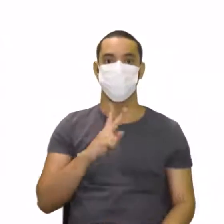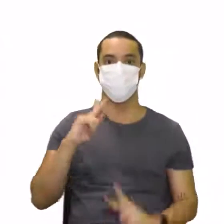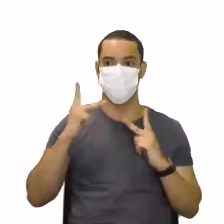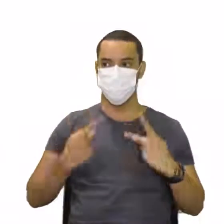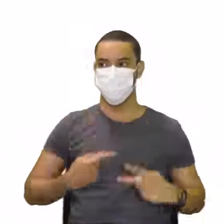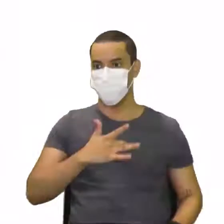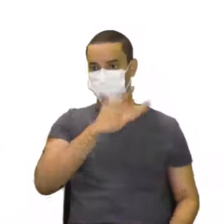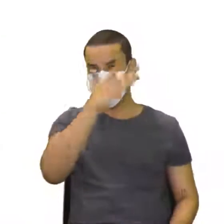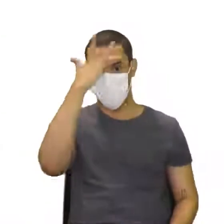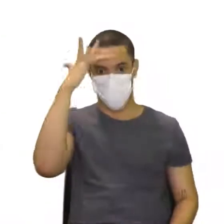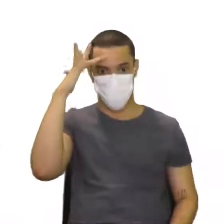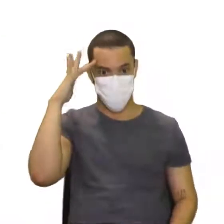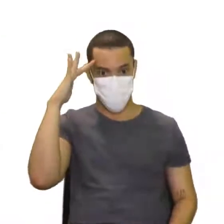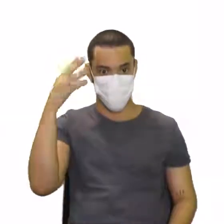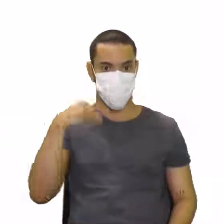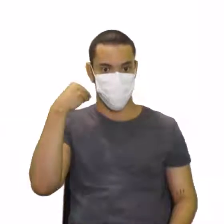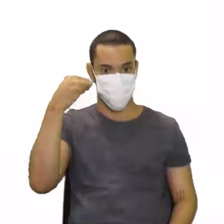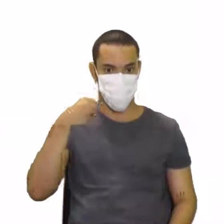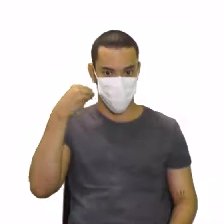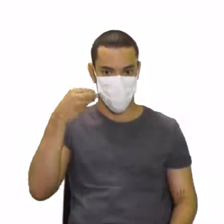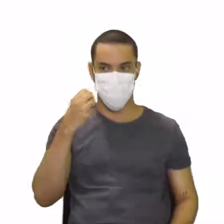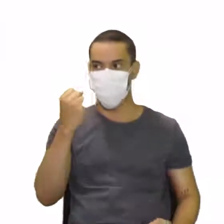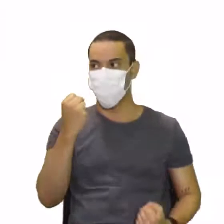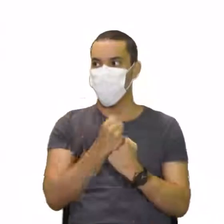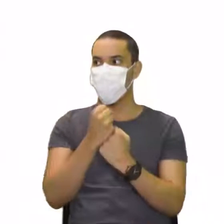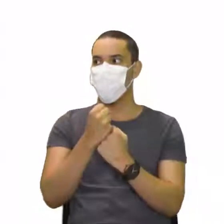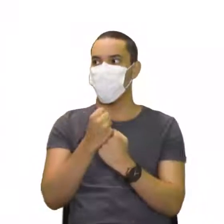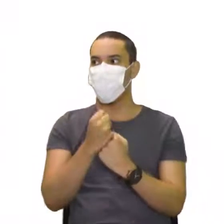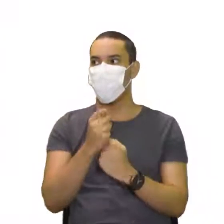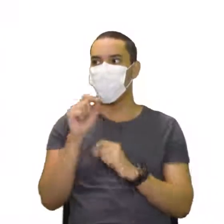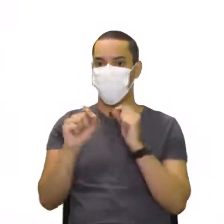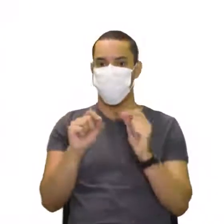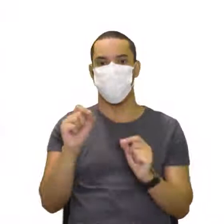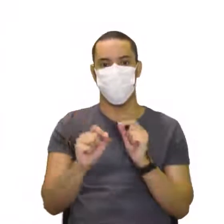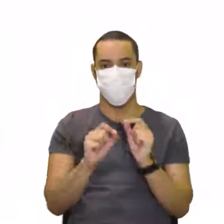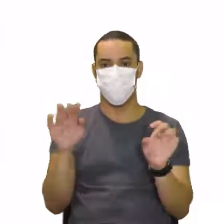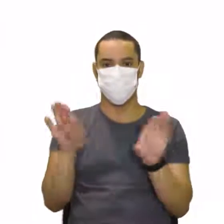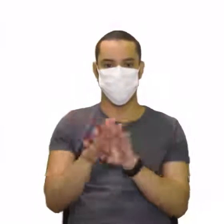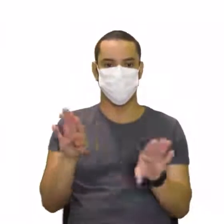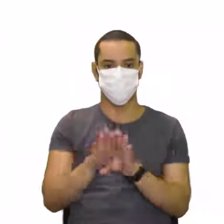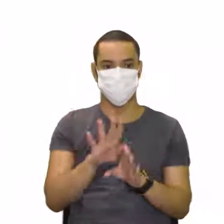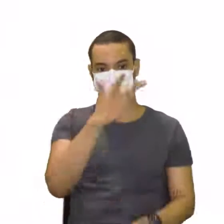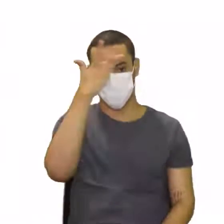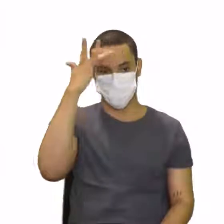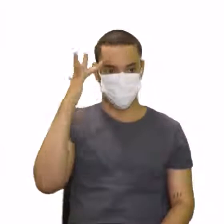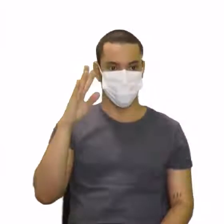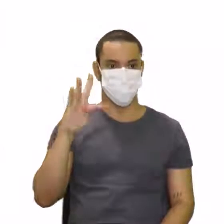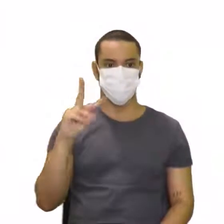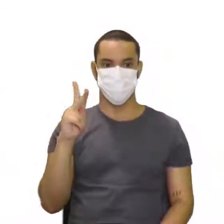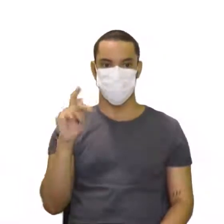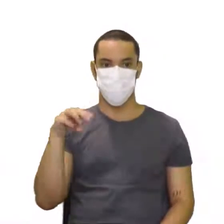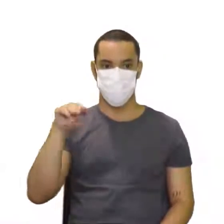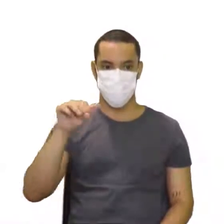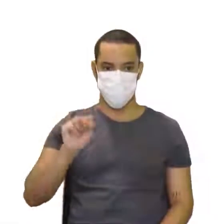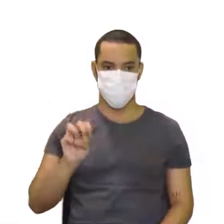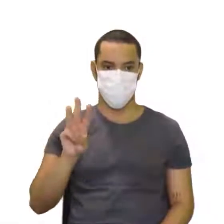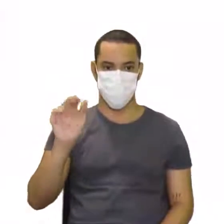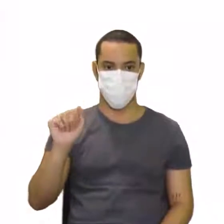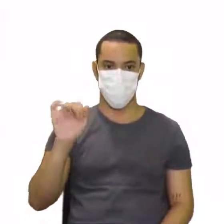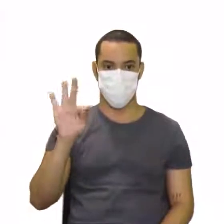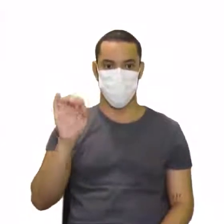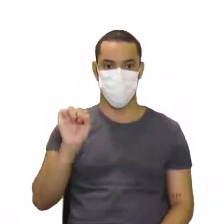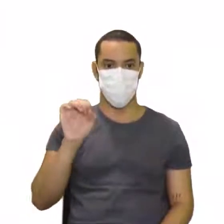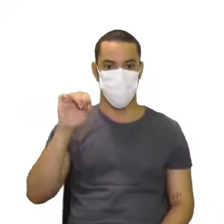ok? As experiências foram apoiadas por um auxiliar, Thomas Watson. O primeiro a ouvir a